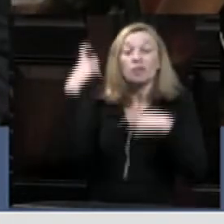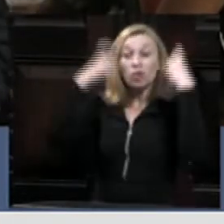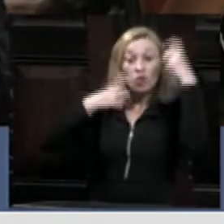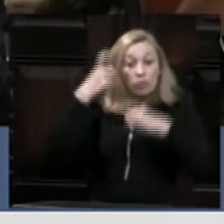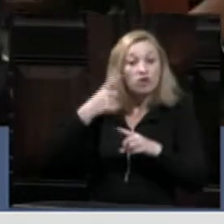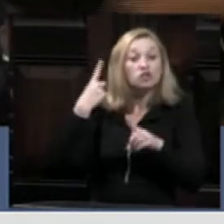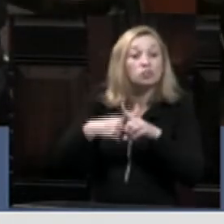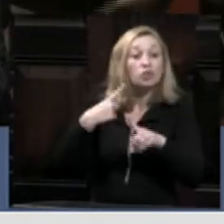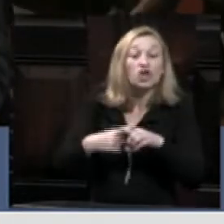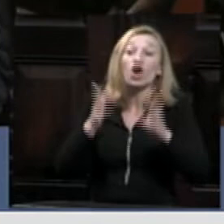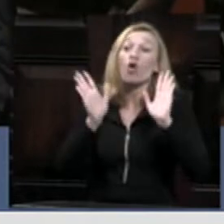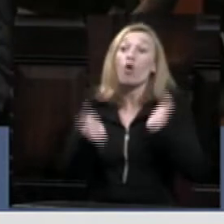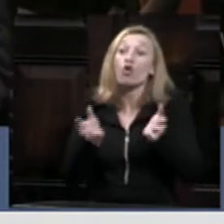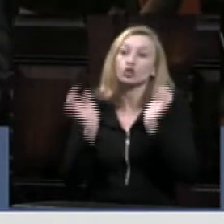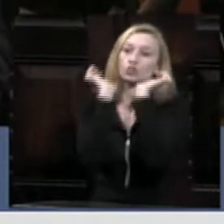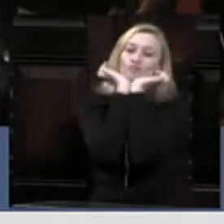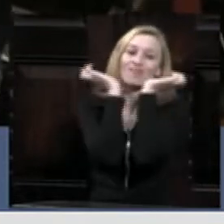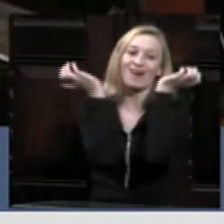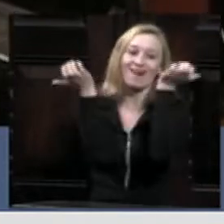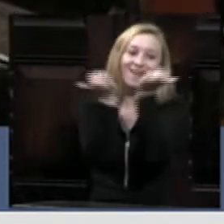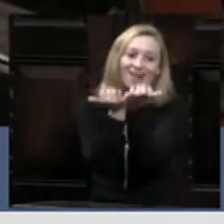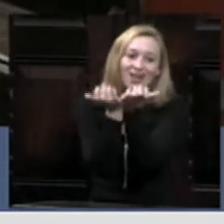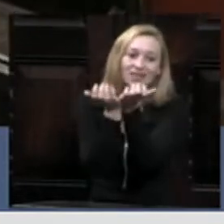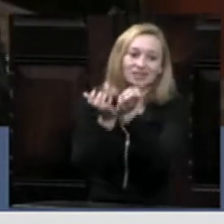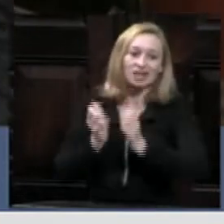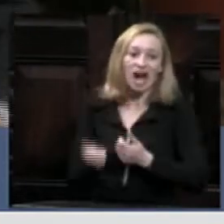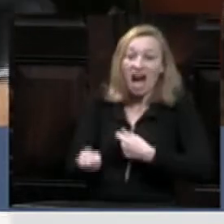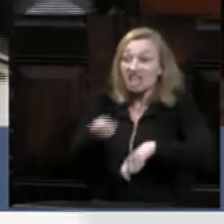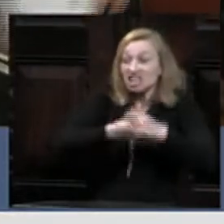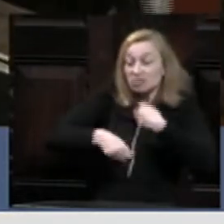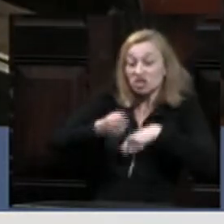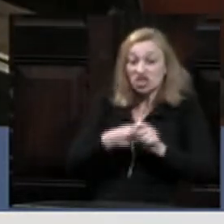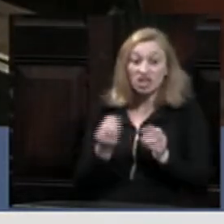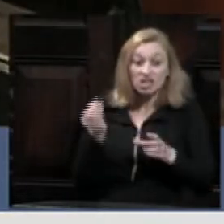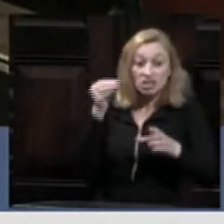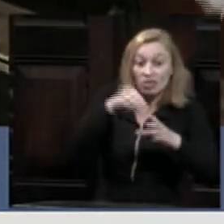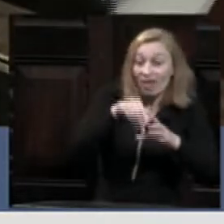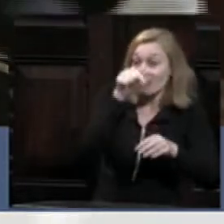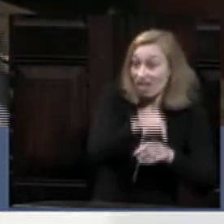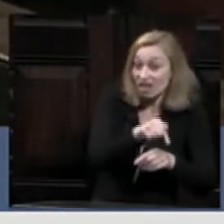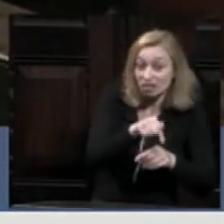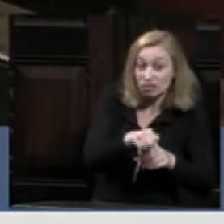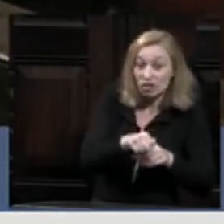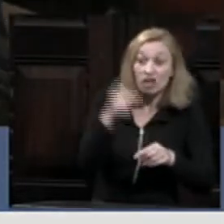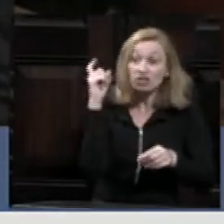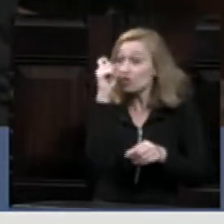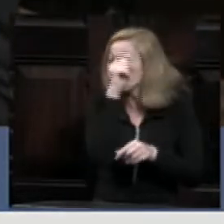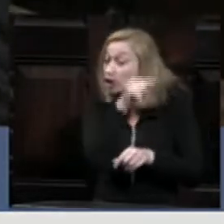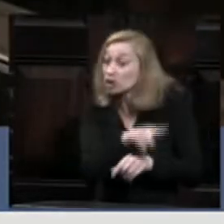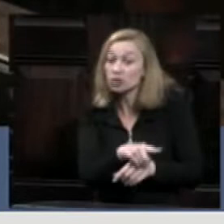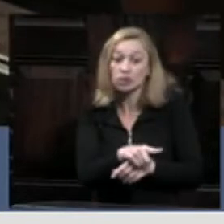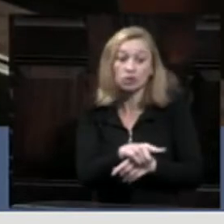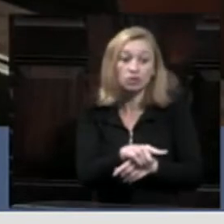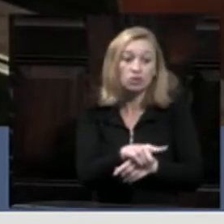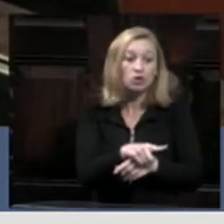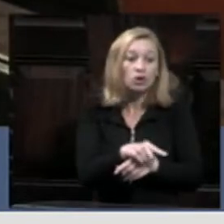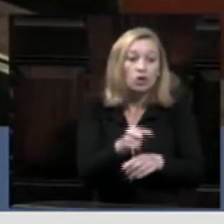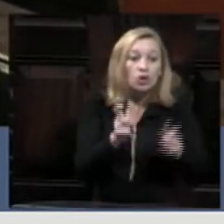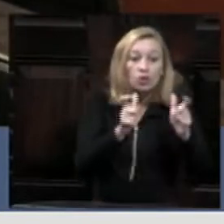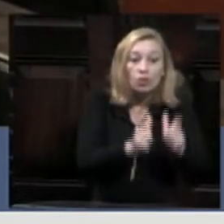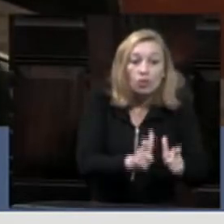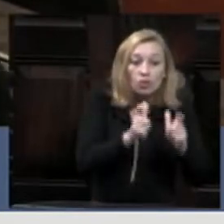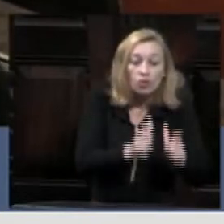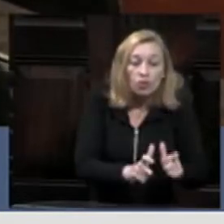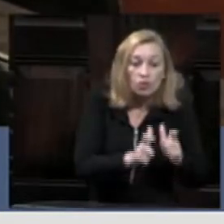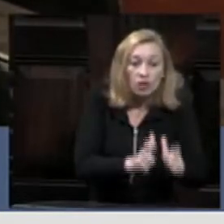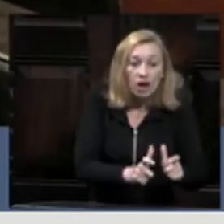porque hoje o Maracanã, a gestão é até da Odebrecht. Tá? O Estado não